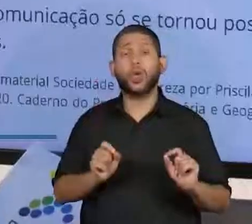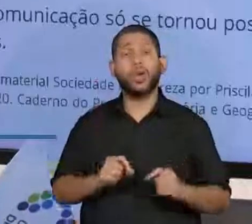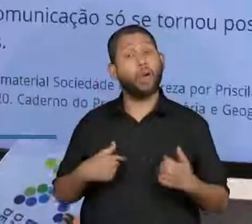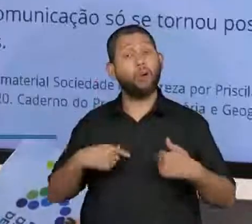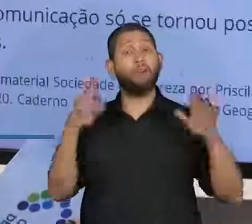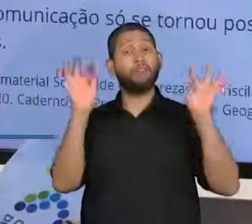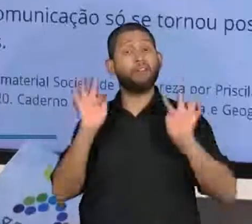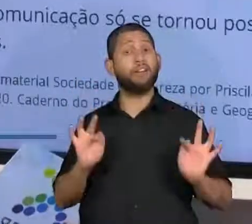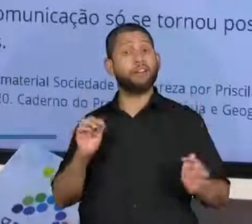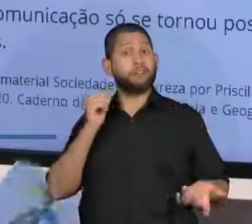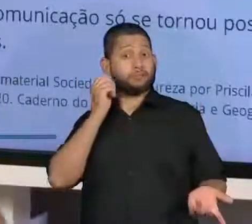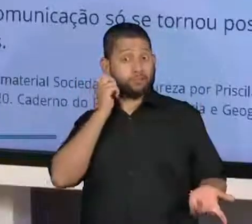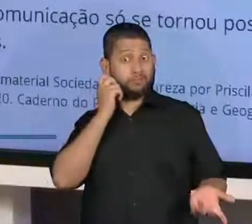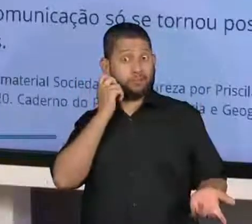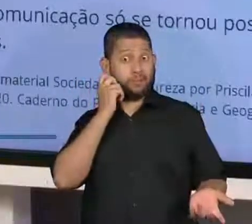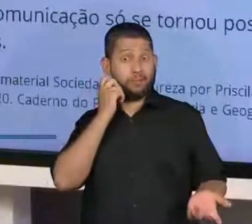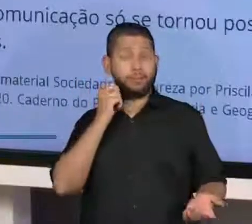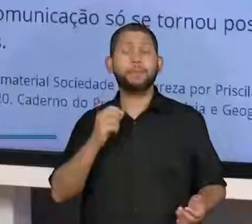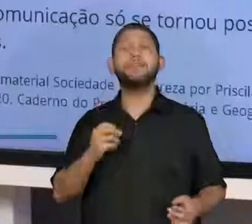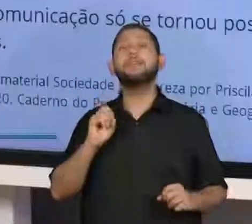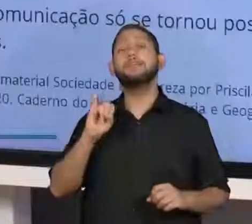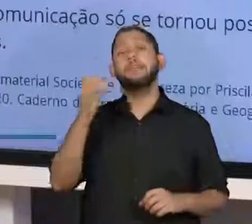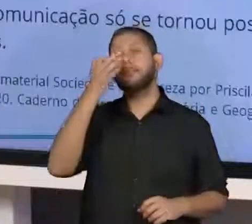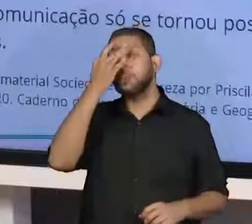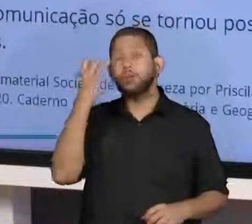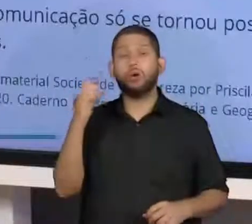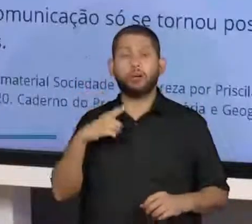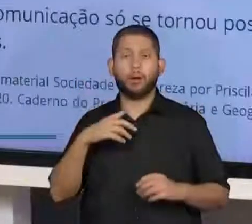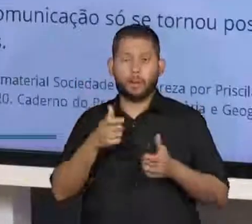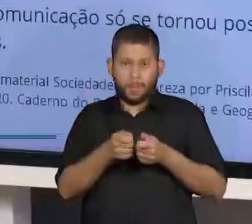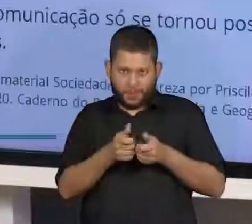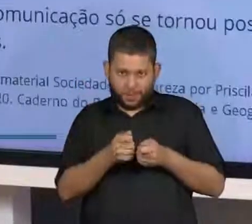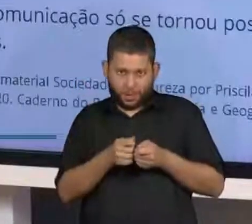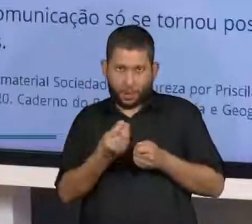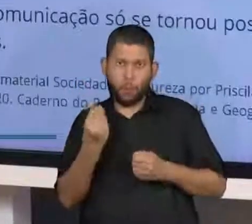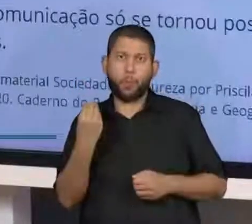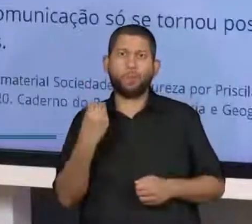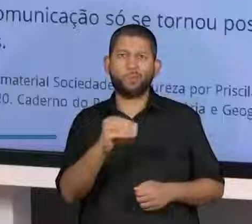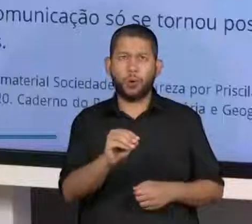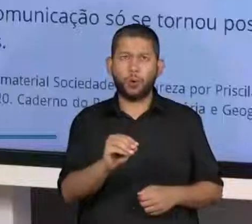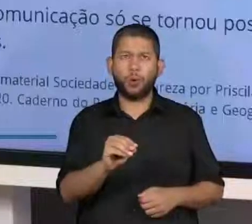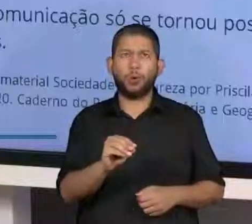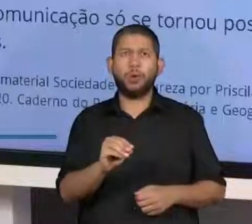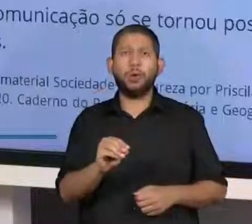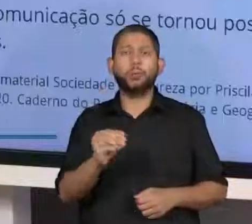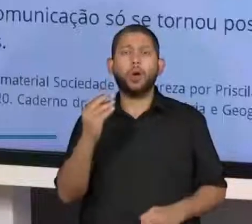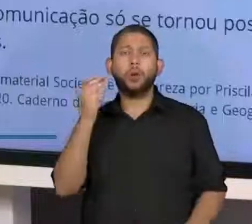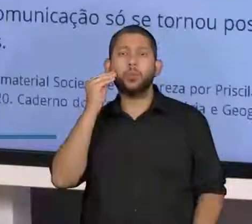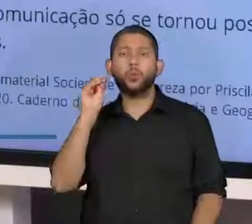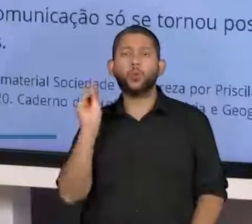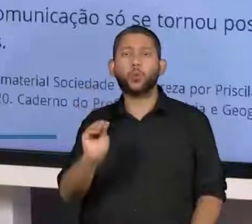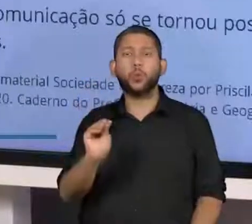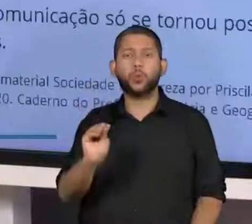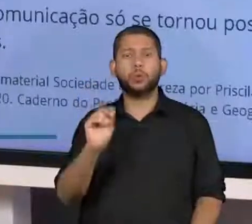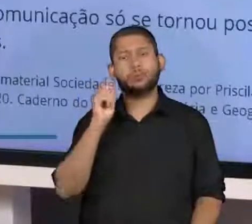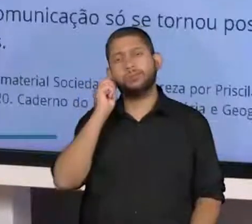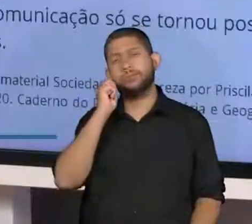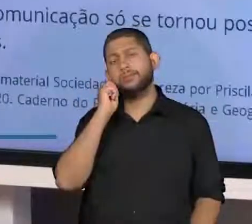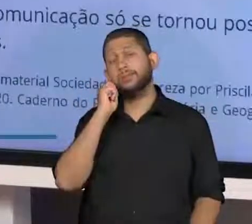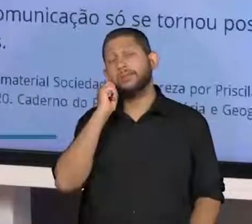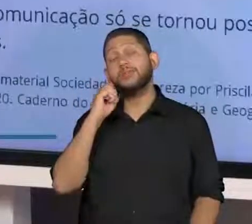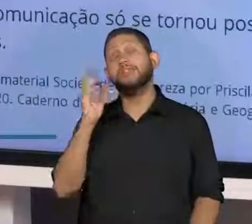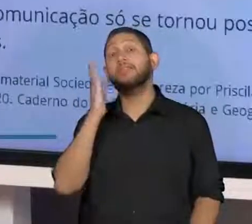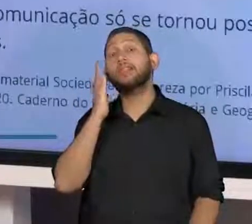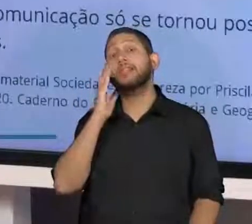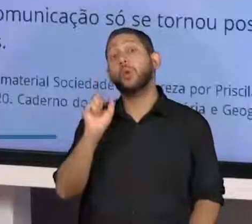né? Muito bem. E quando alguém termina uma mensagem e faz aquele emoji com um beijinho, o que você